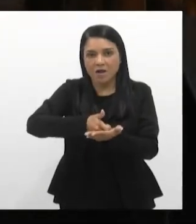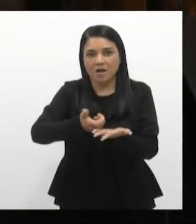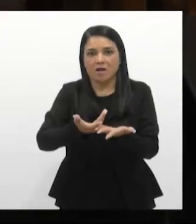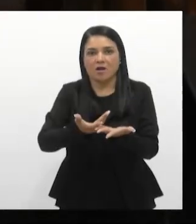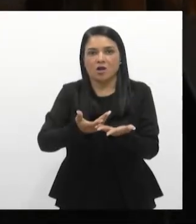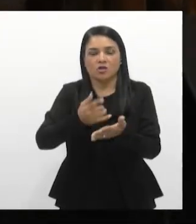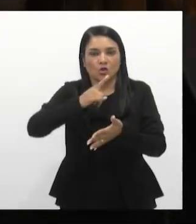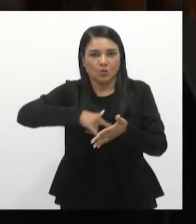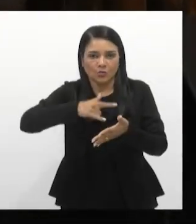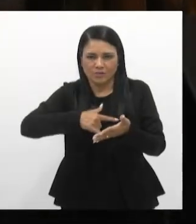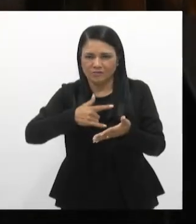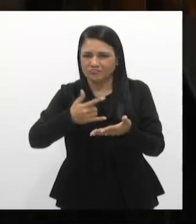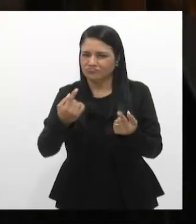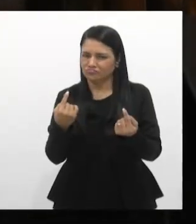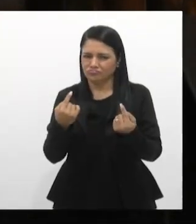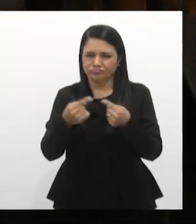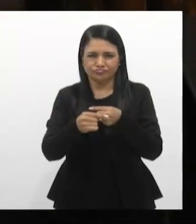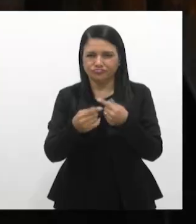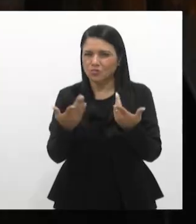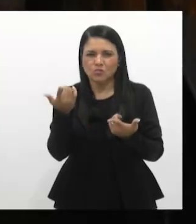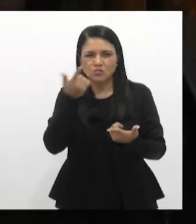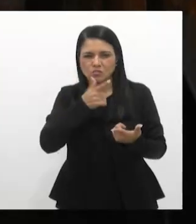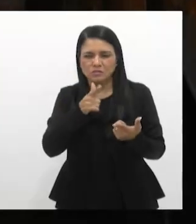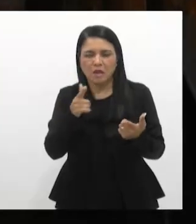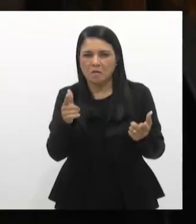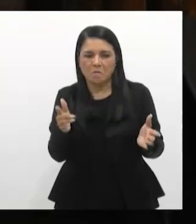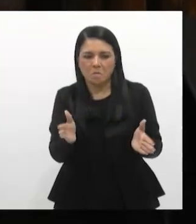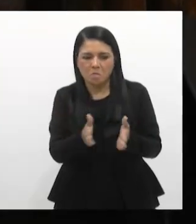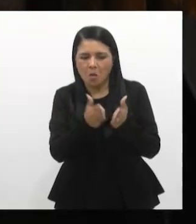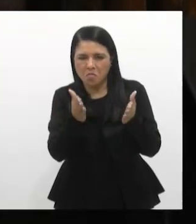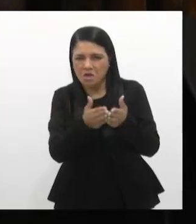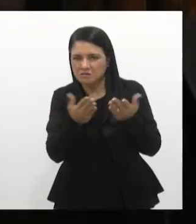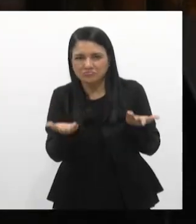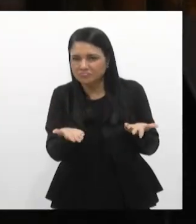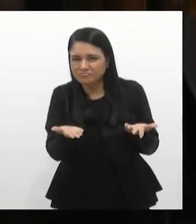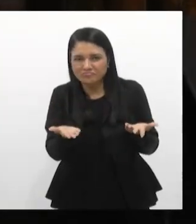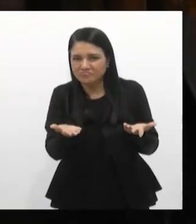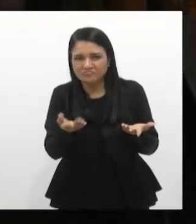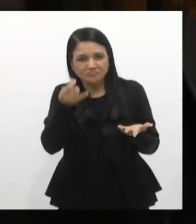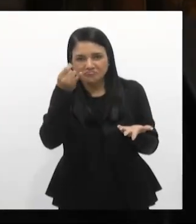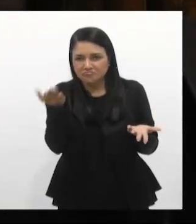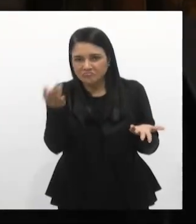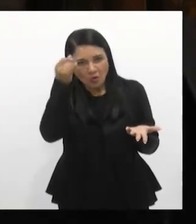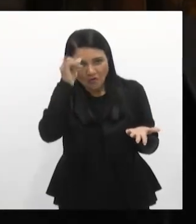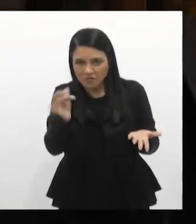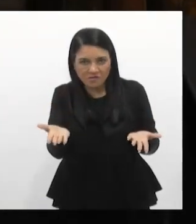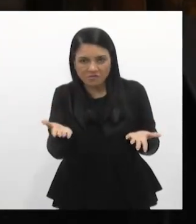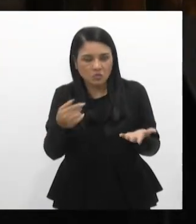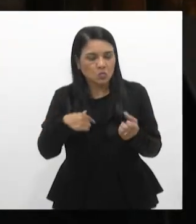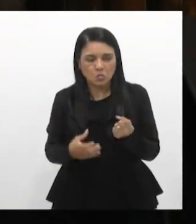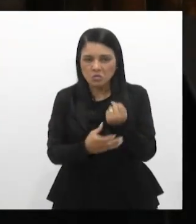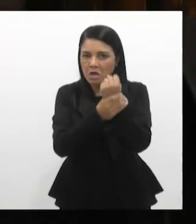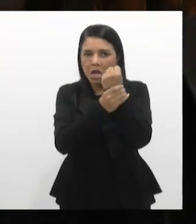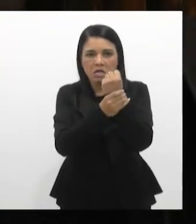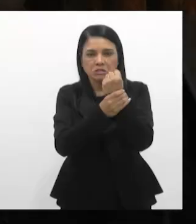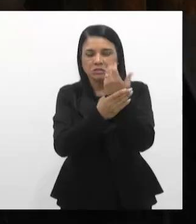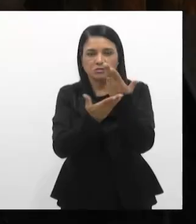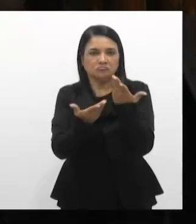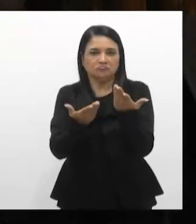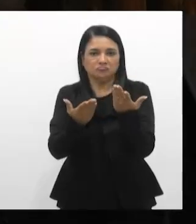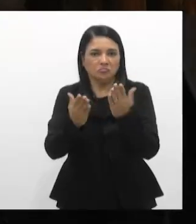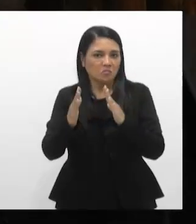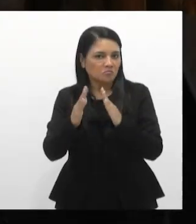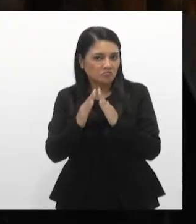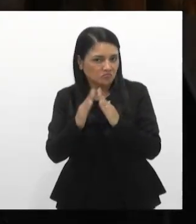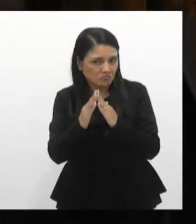um contrassenso, a gente não está combatendo a miséria aqui com esse projeto, a gente não está garantindo acesso à moradia digna com